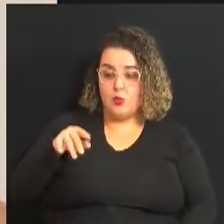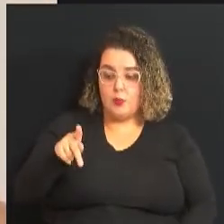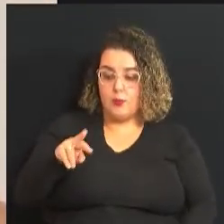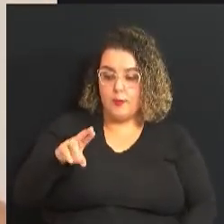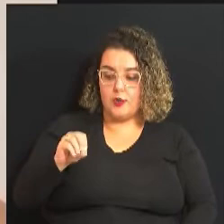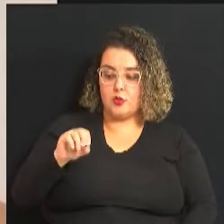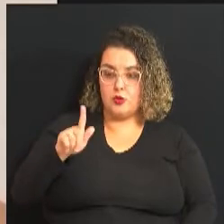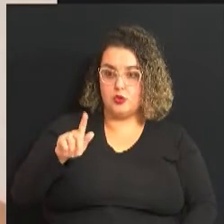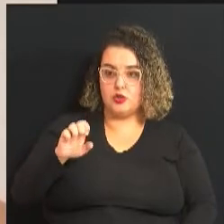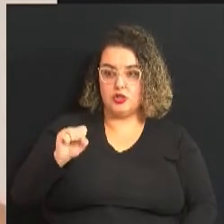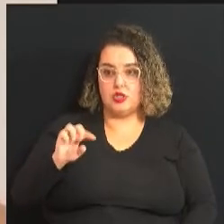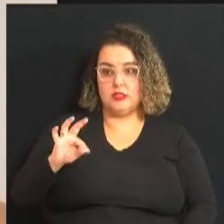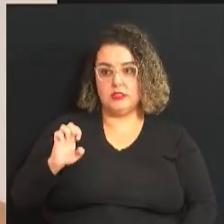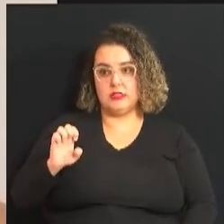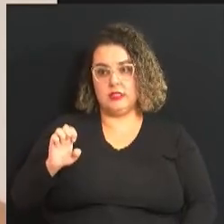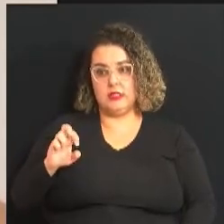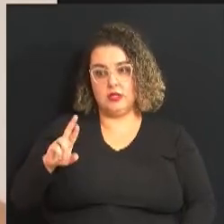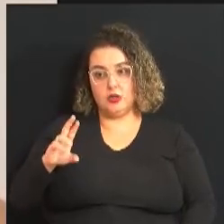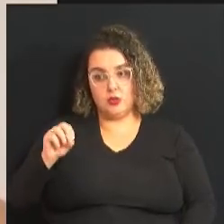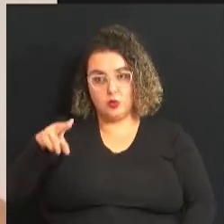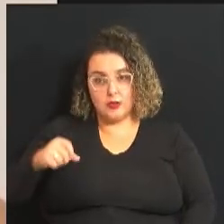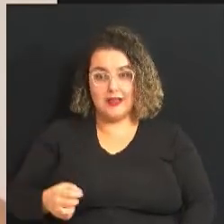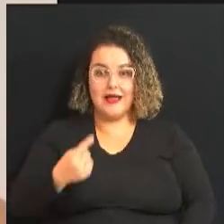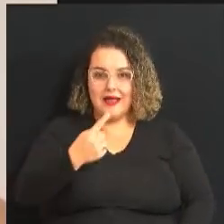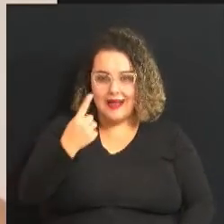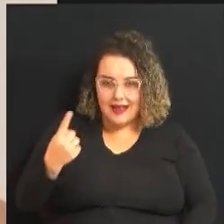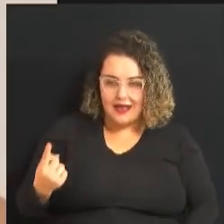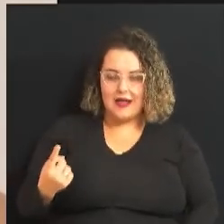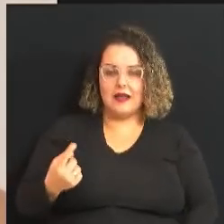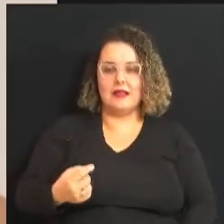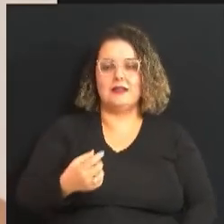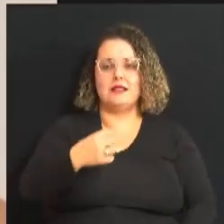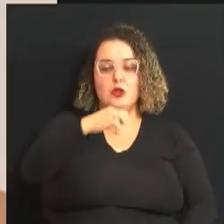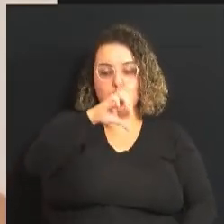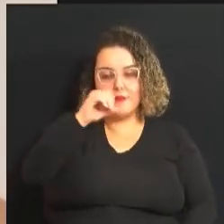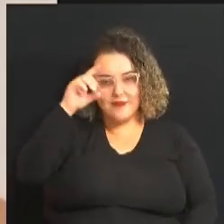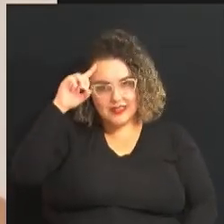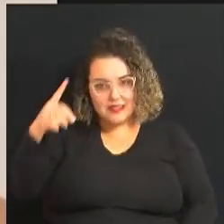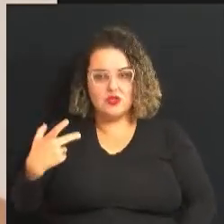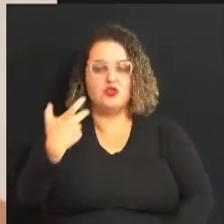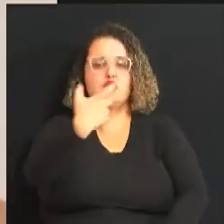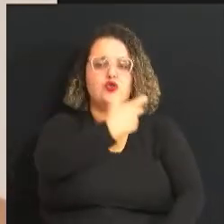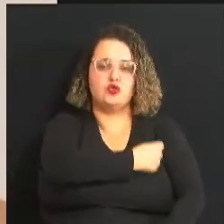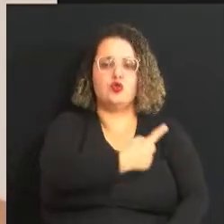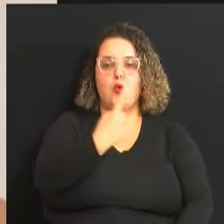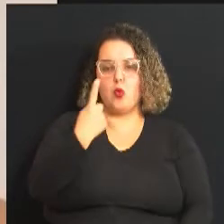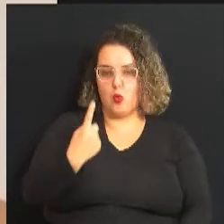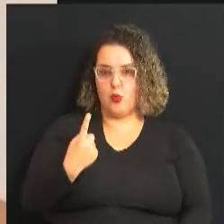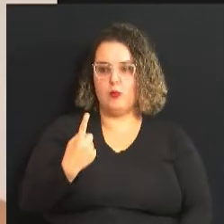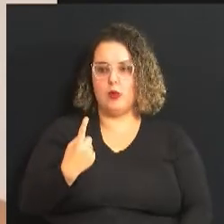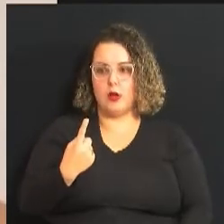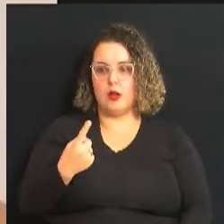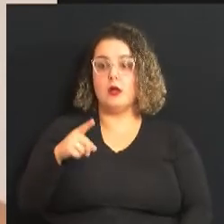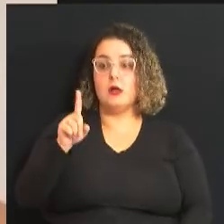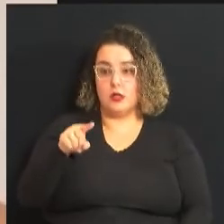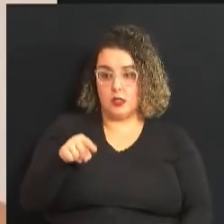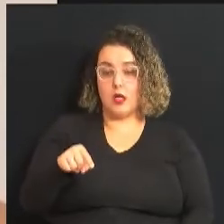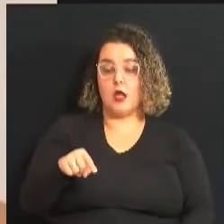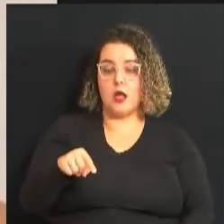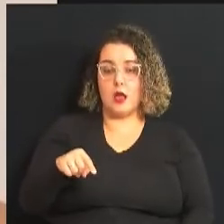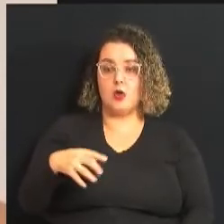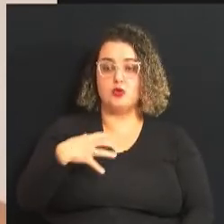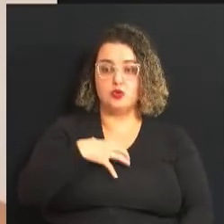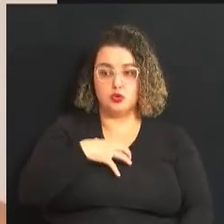cada 3 meses, então a cada 90 dias a paciente aplica uma injeção, que, aliás, esse método,